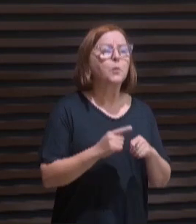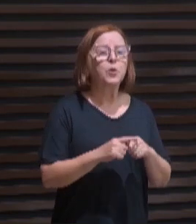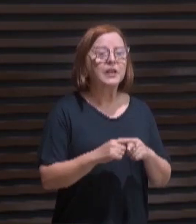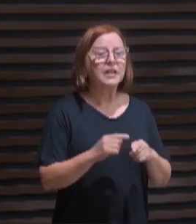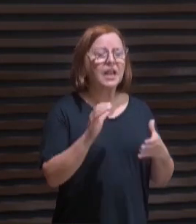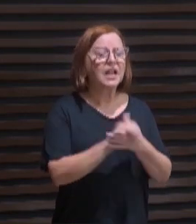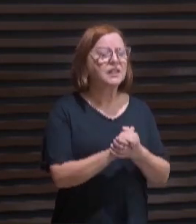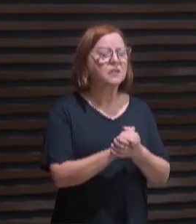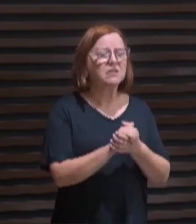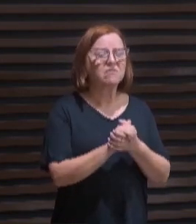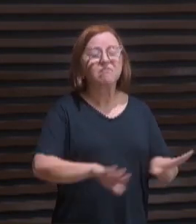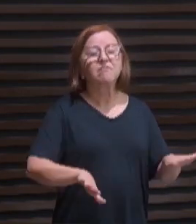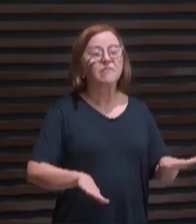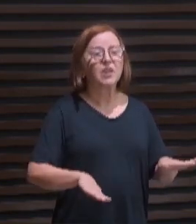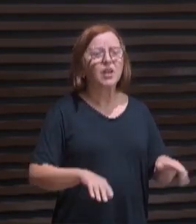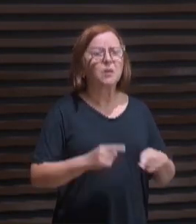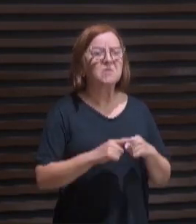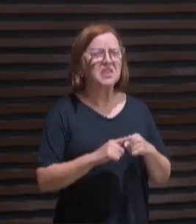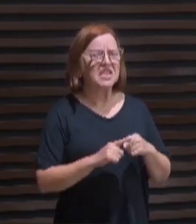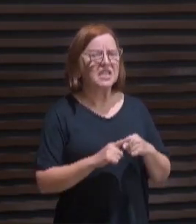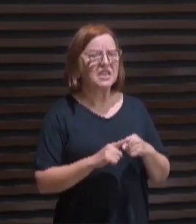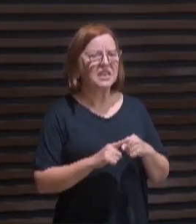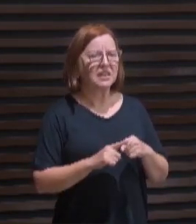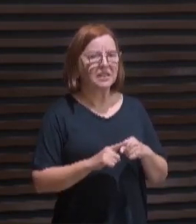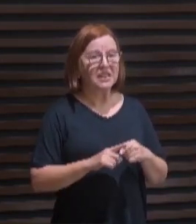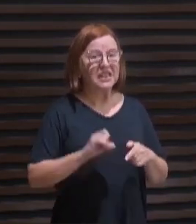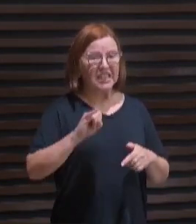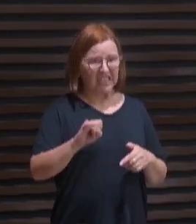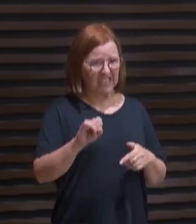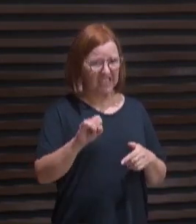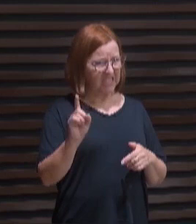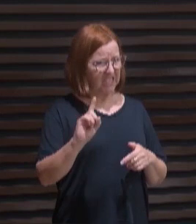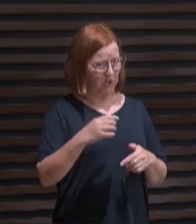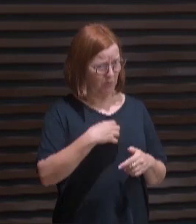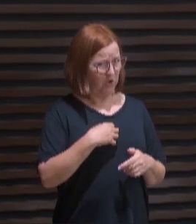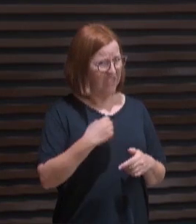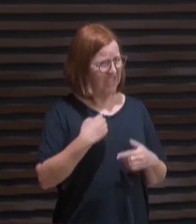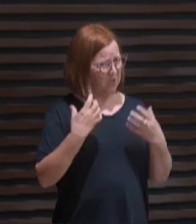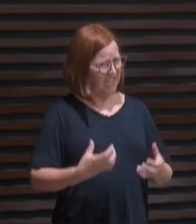Porque se não fizer do jeito que eu quero, eu não vou viver com você.